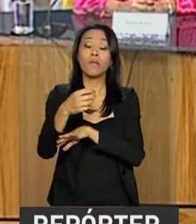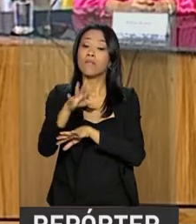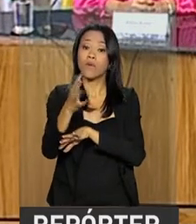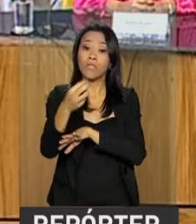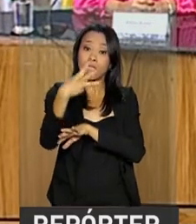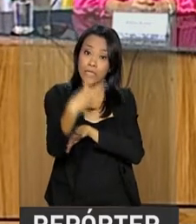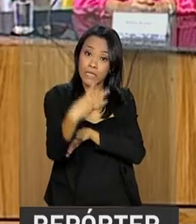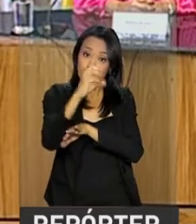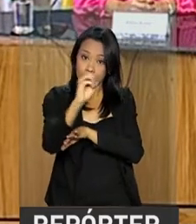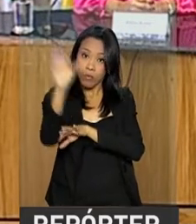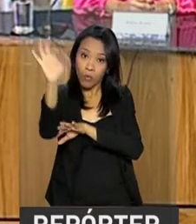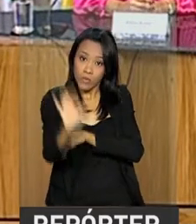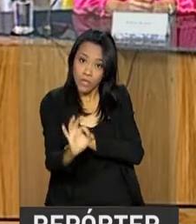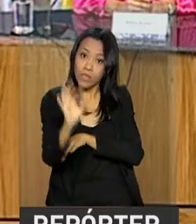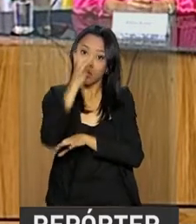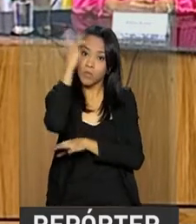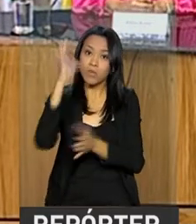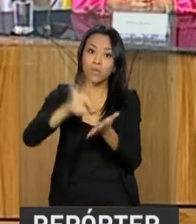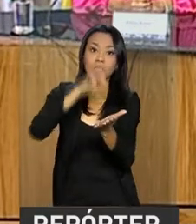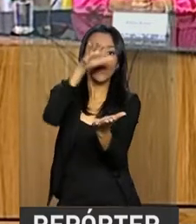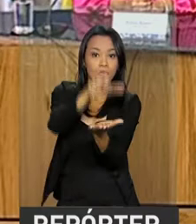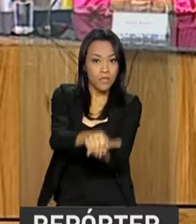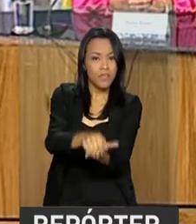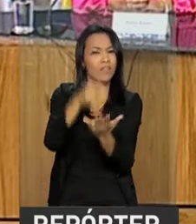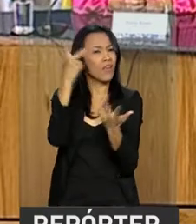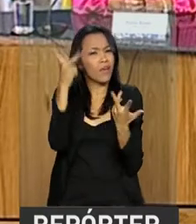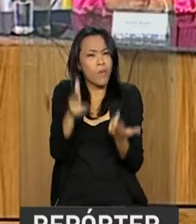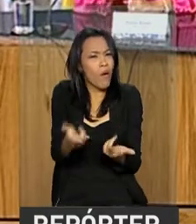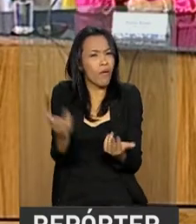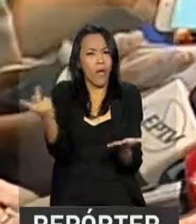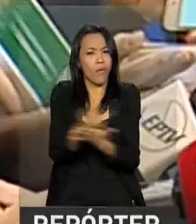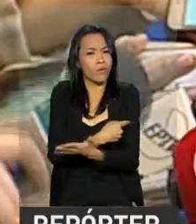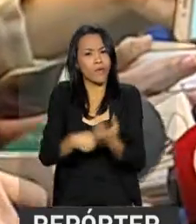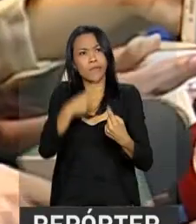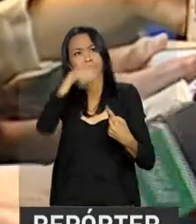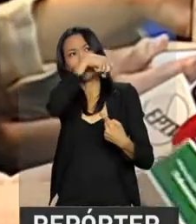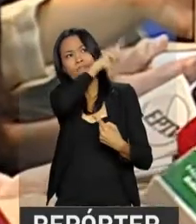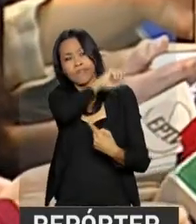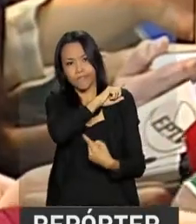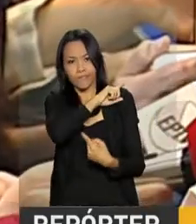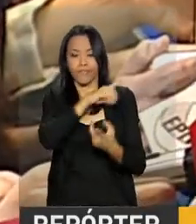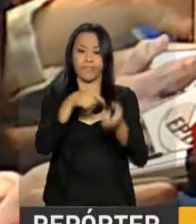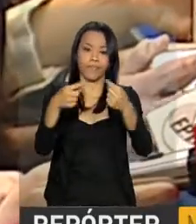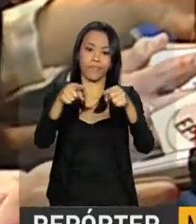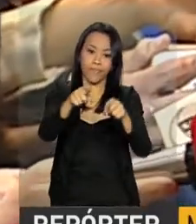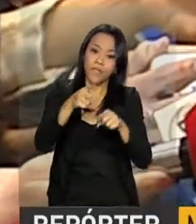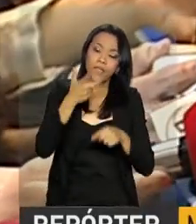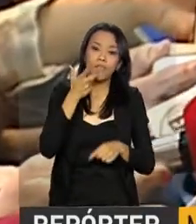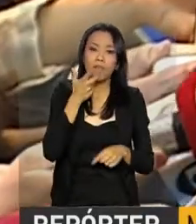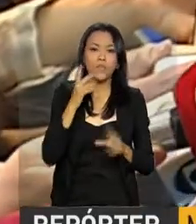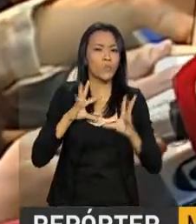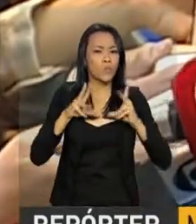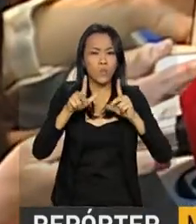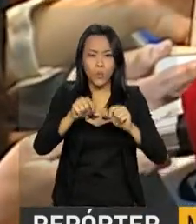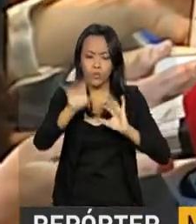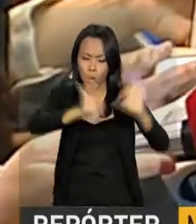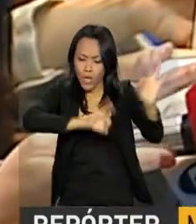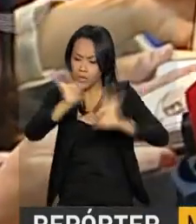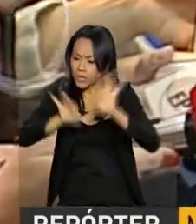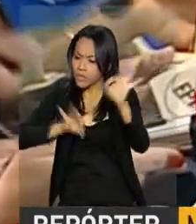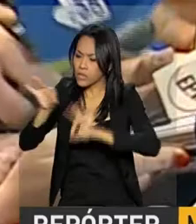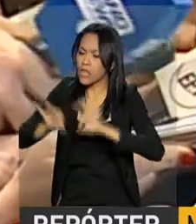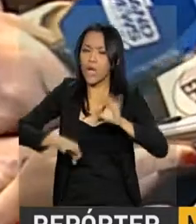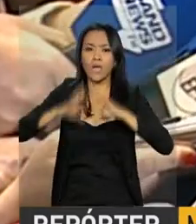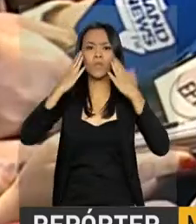30% dos inscritos, que é a média dos anos anteriores. Felizmente, tudo dentro do programado,